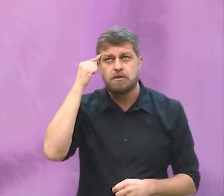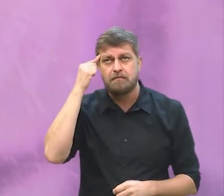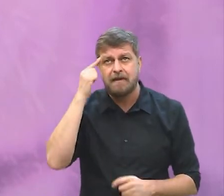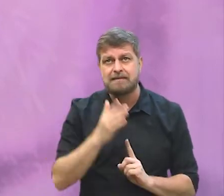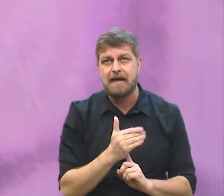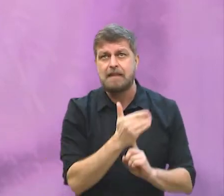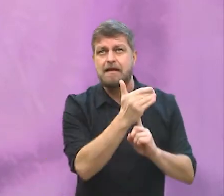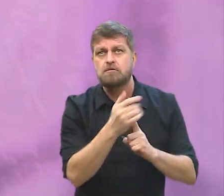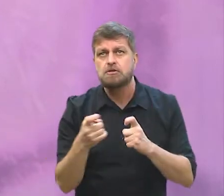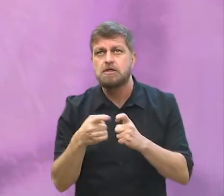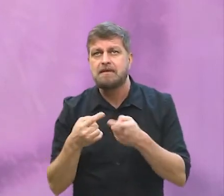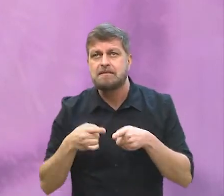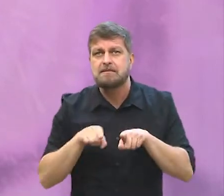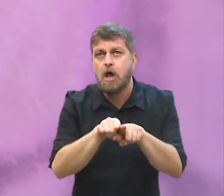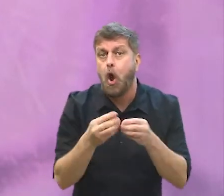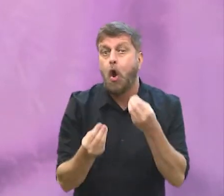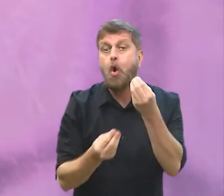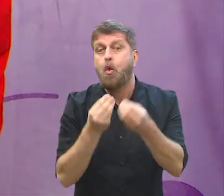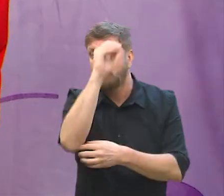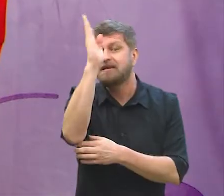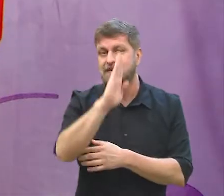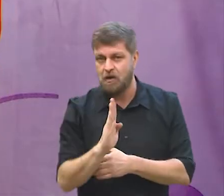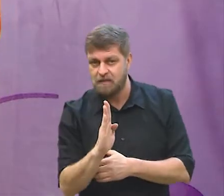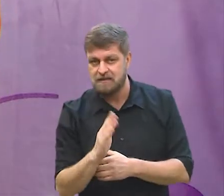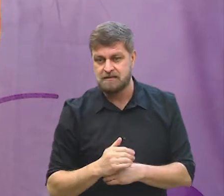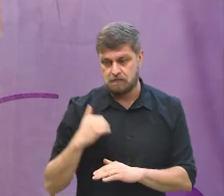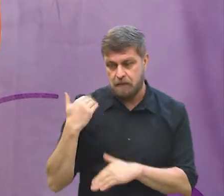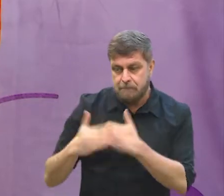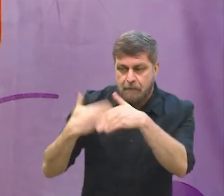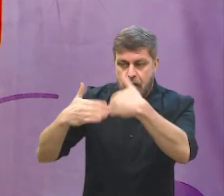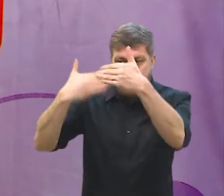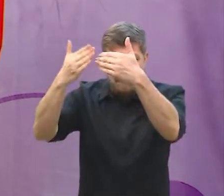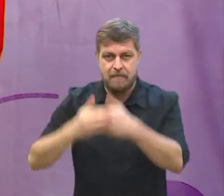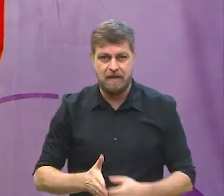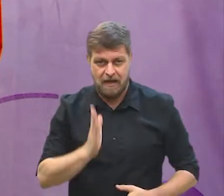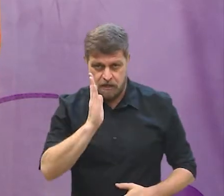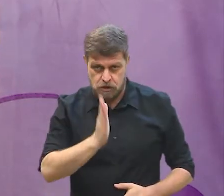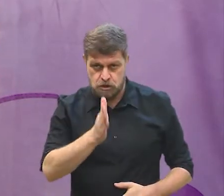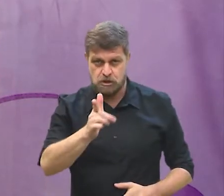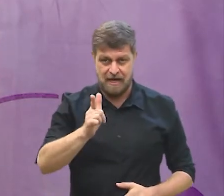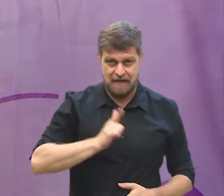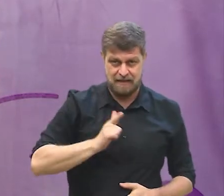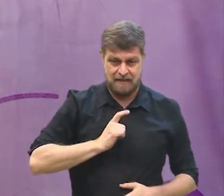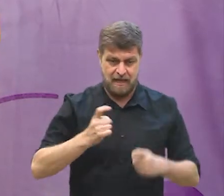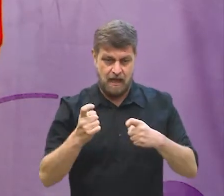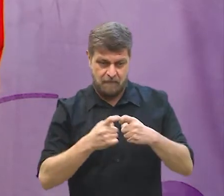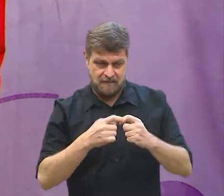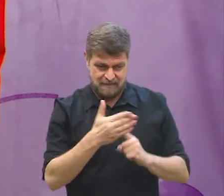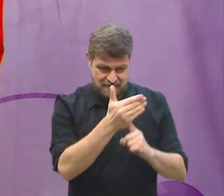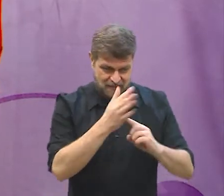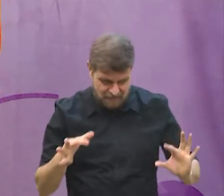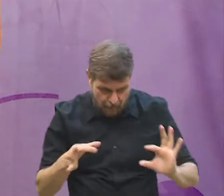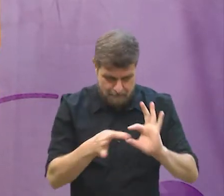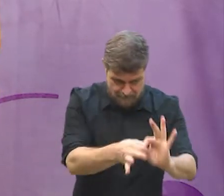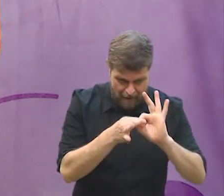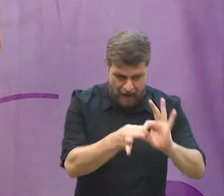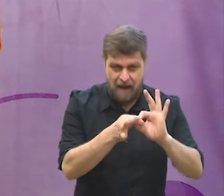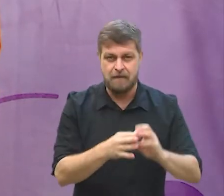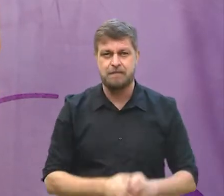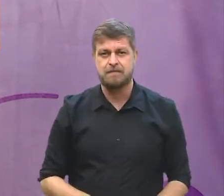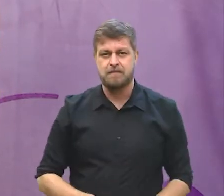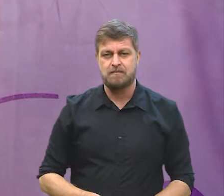como é que está o Brasil nesse cenário? Tem avançado? A gente já está realmente com uma medicina mais tecnológica?